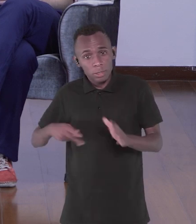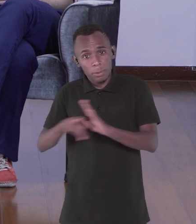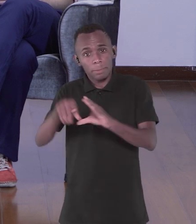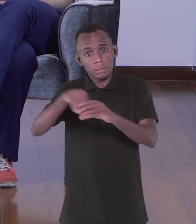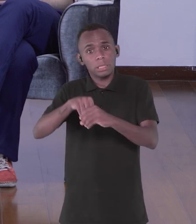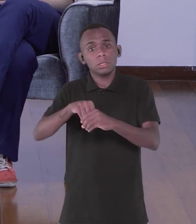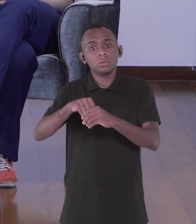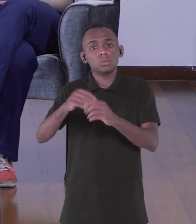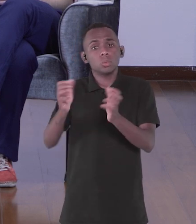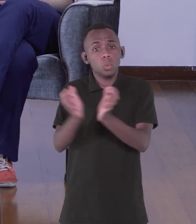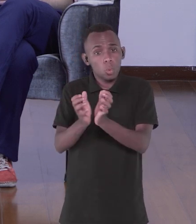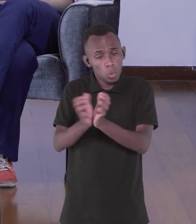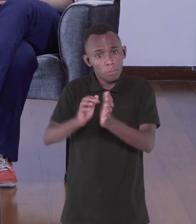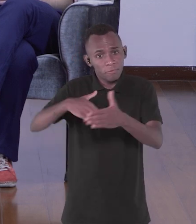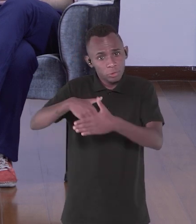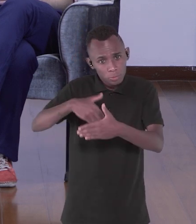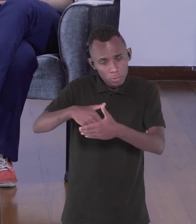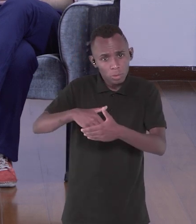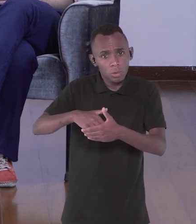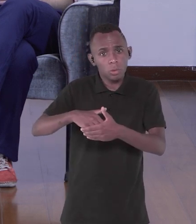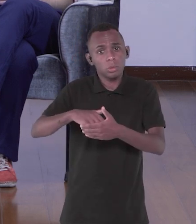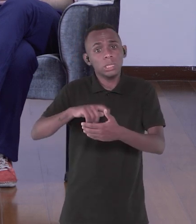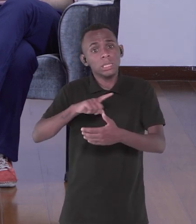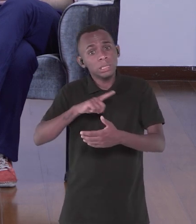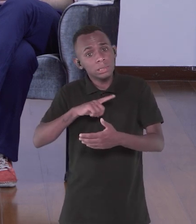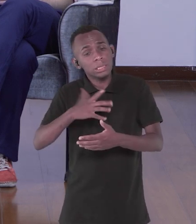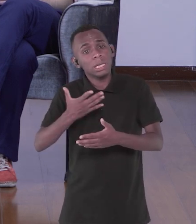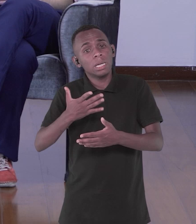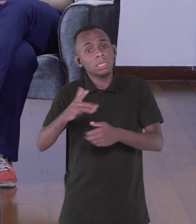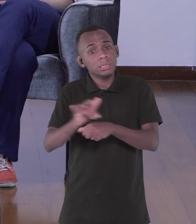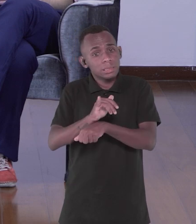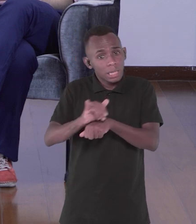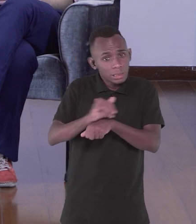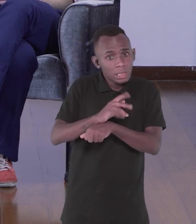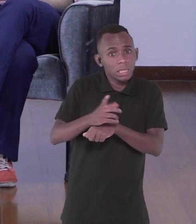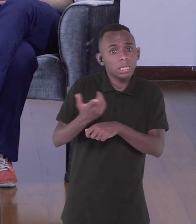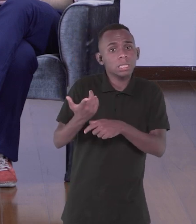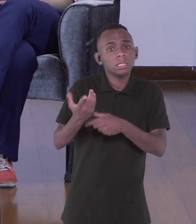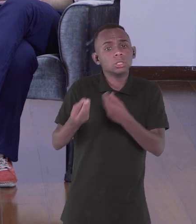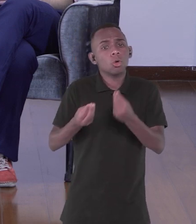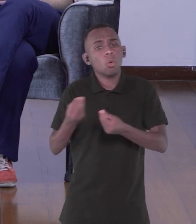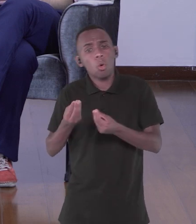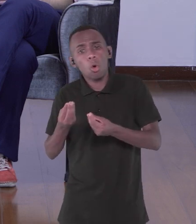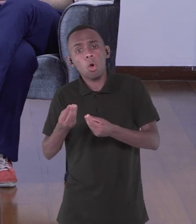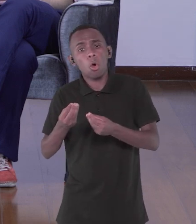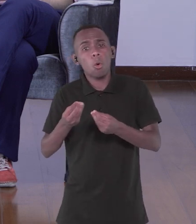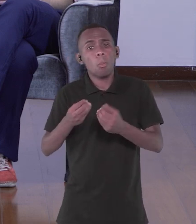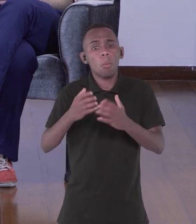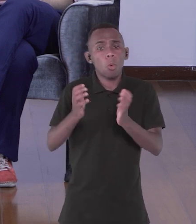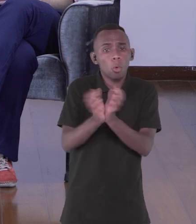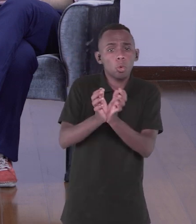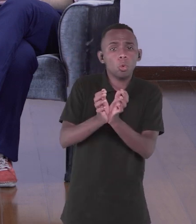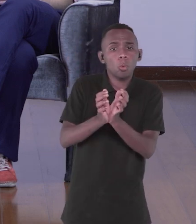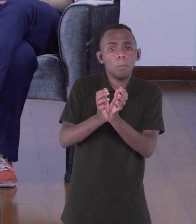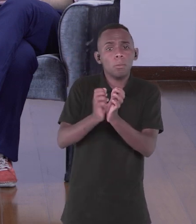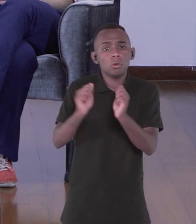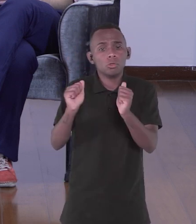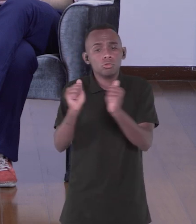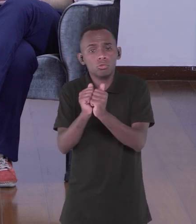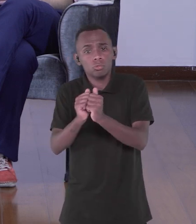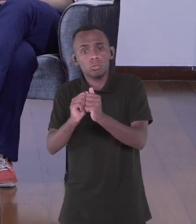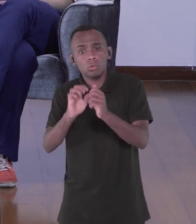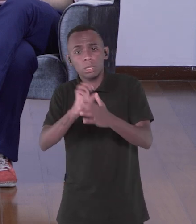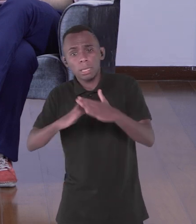iniciativas isoladas, há a questão do clube-empresa. É por aí ou o sistema está